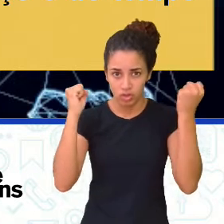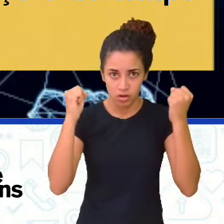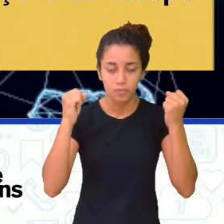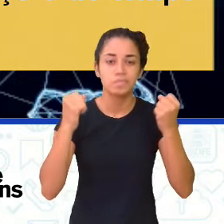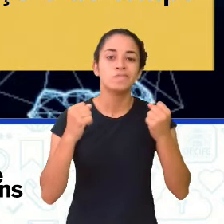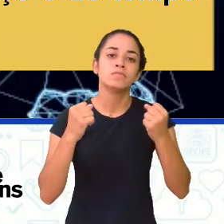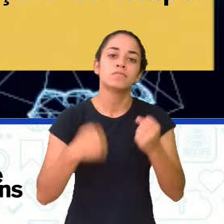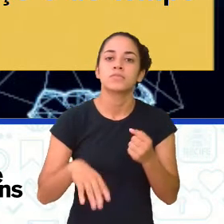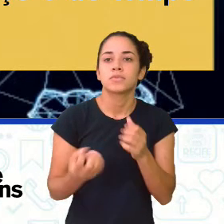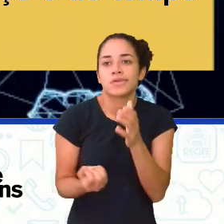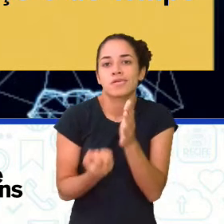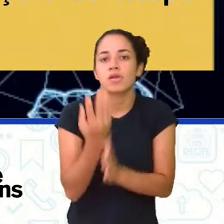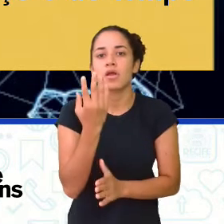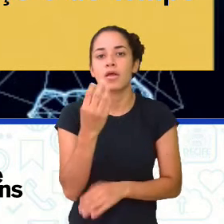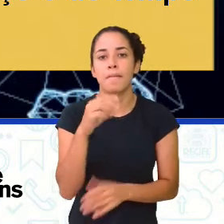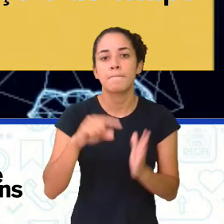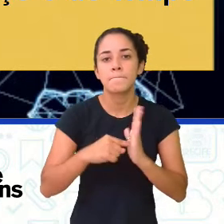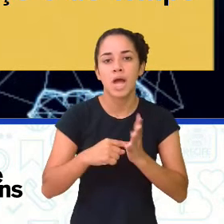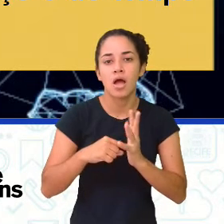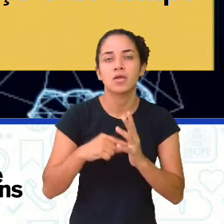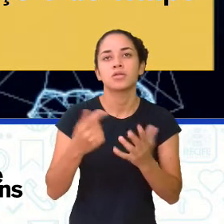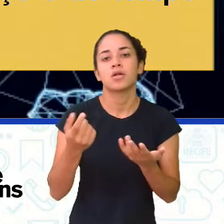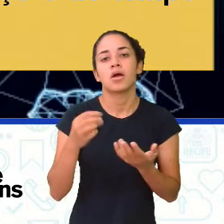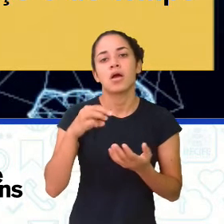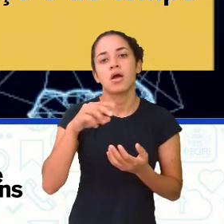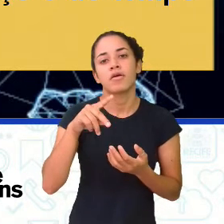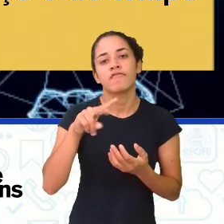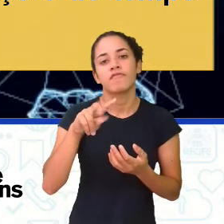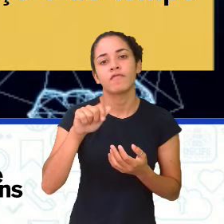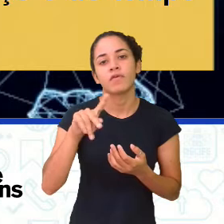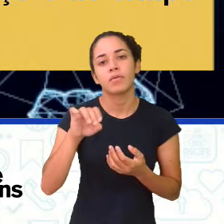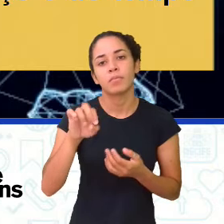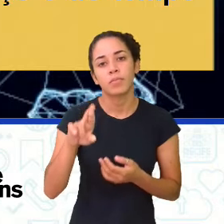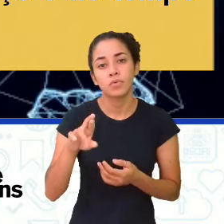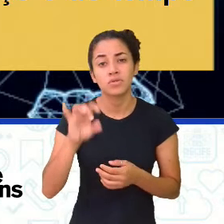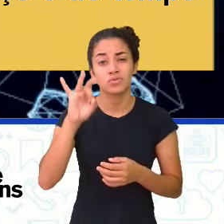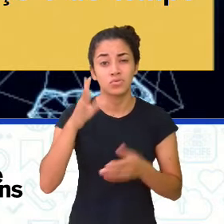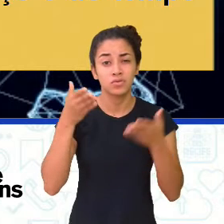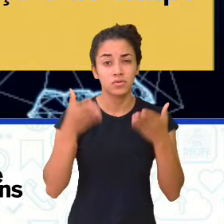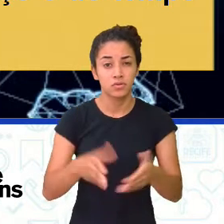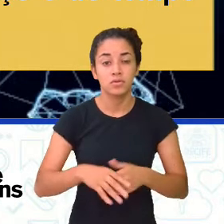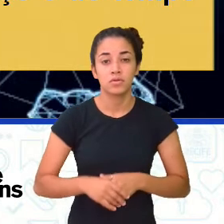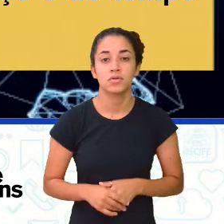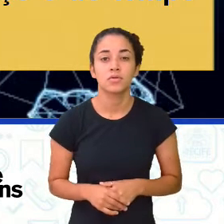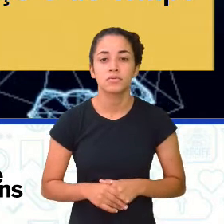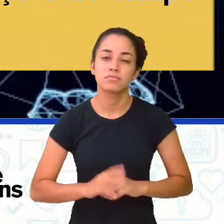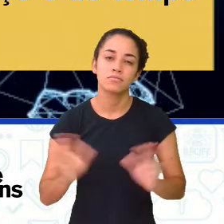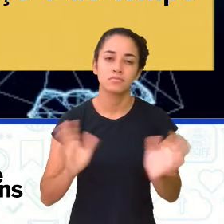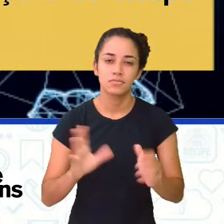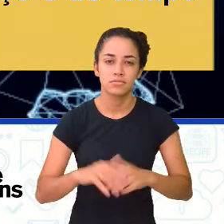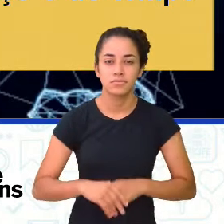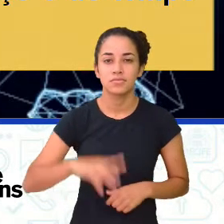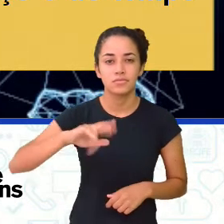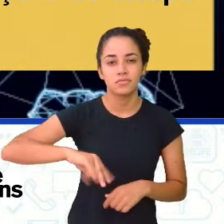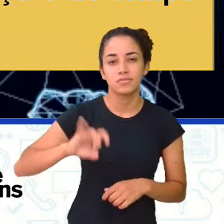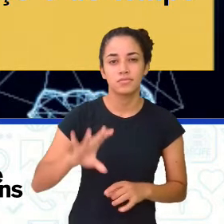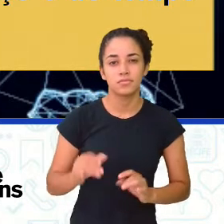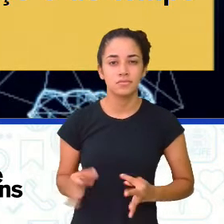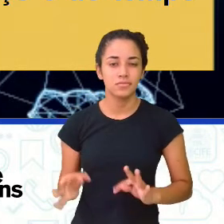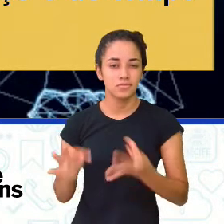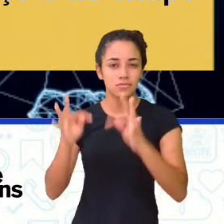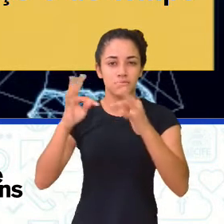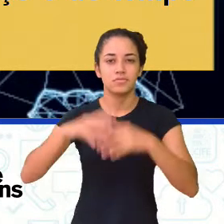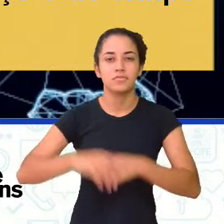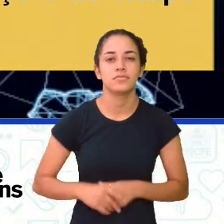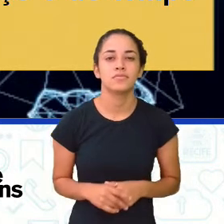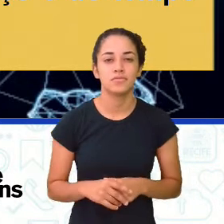a vapor. Se limita a apenas isso? Não, não é apenas tecnologia, os